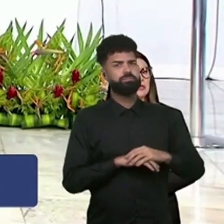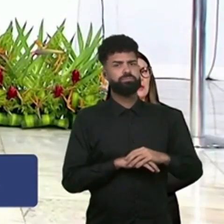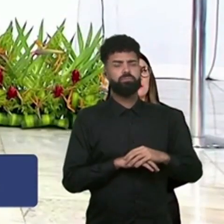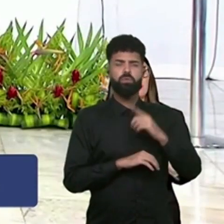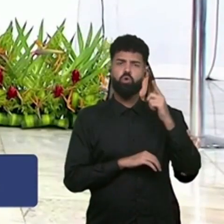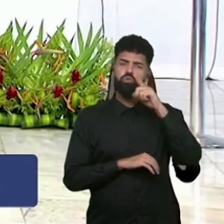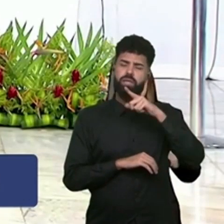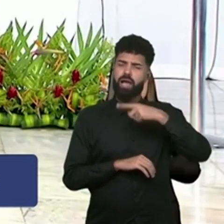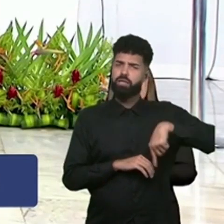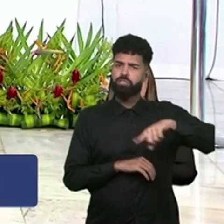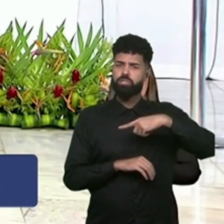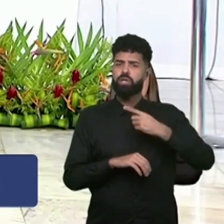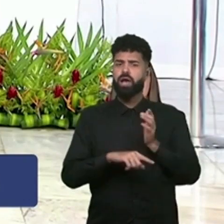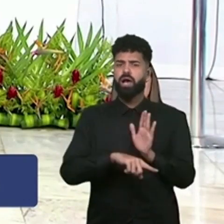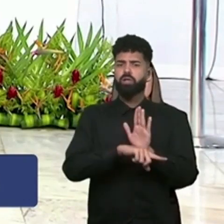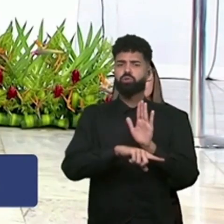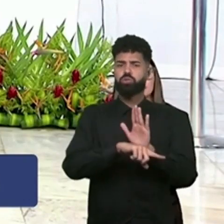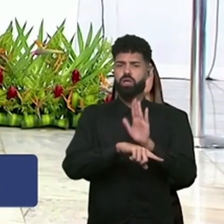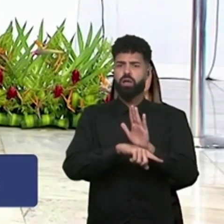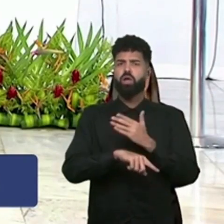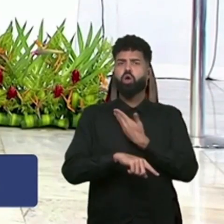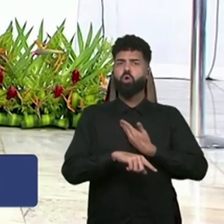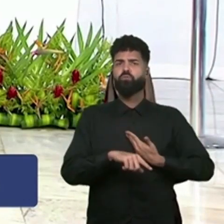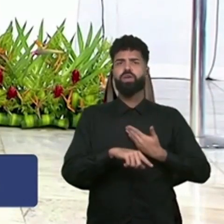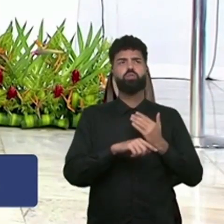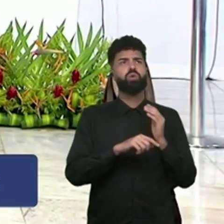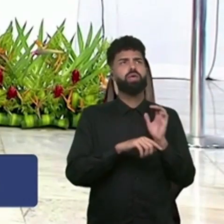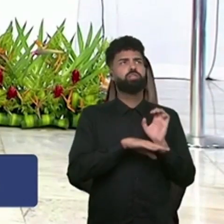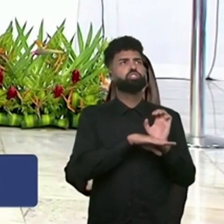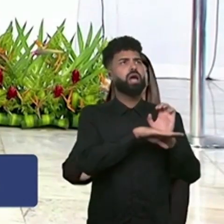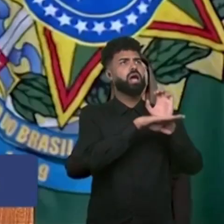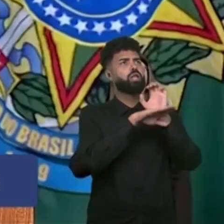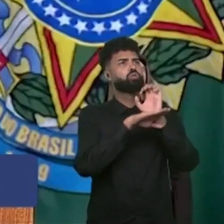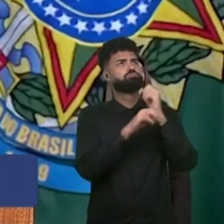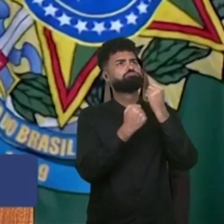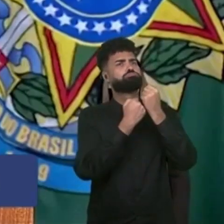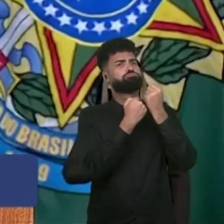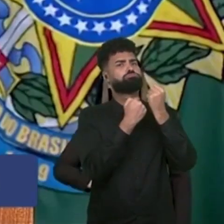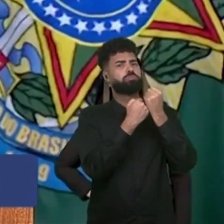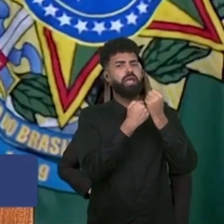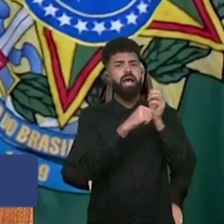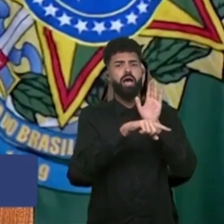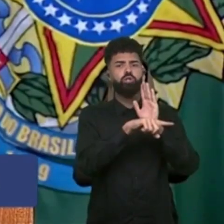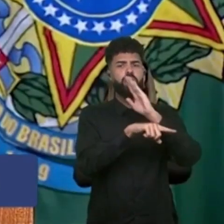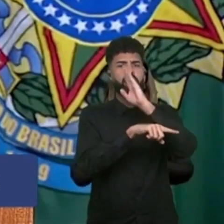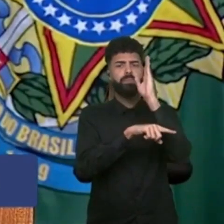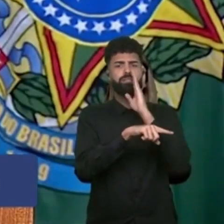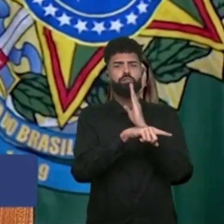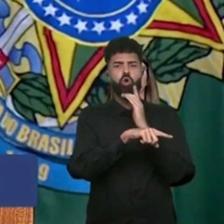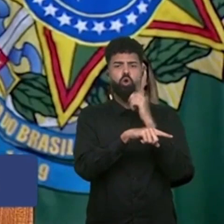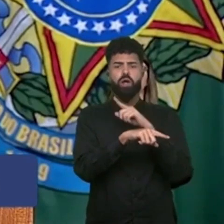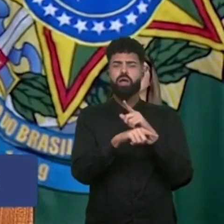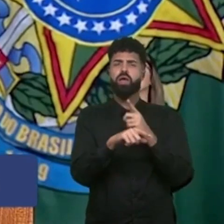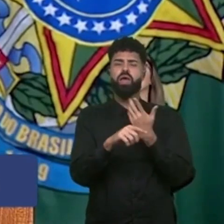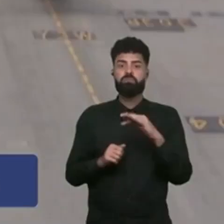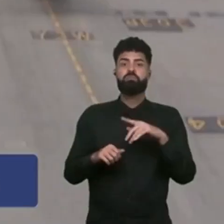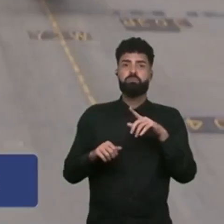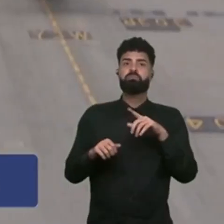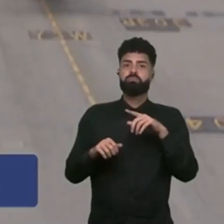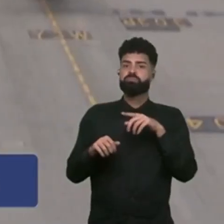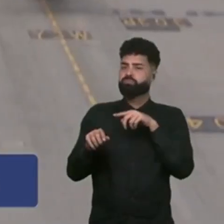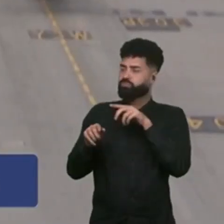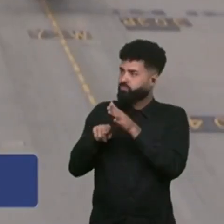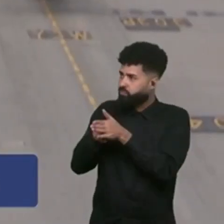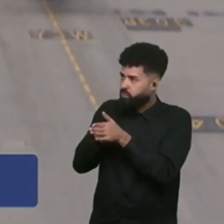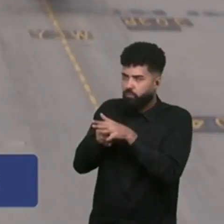a se livrar do crime organizado, da quadrilha, do tráfico de droga e do tráfico de armas. A operação integrada